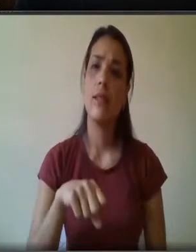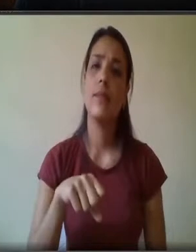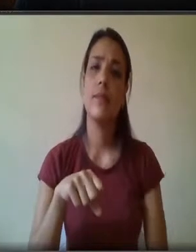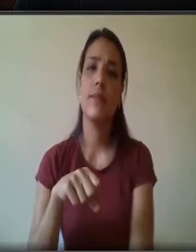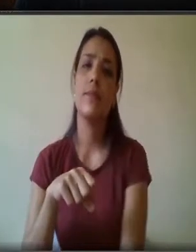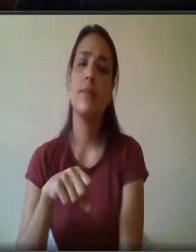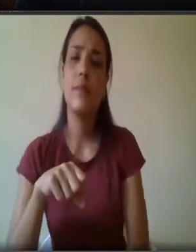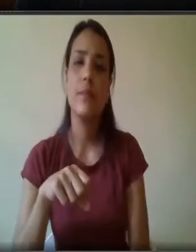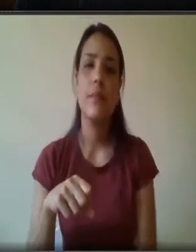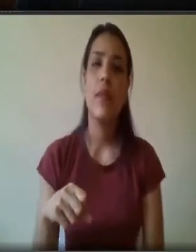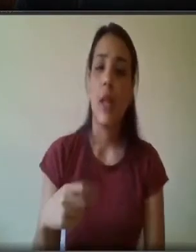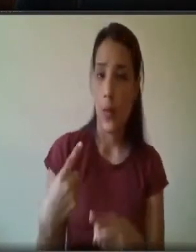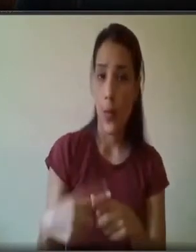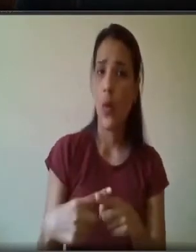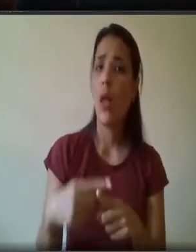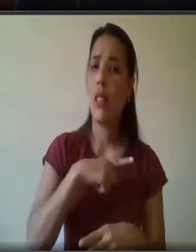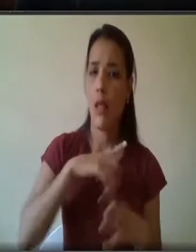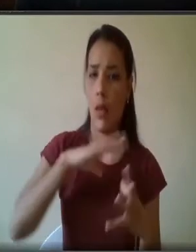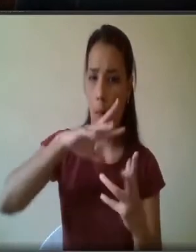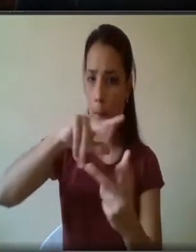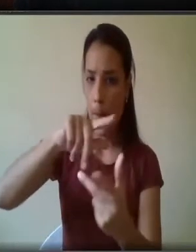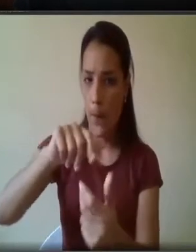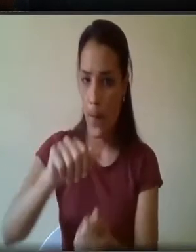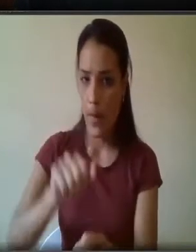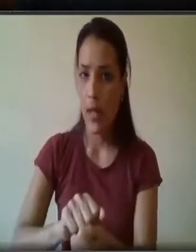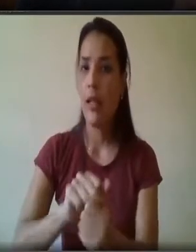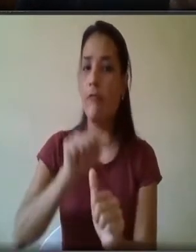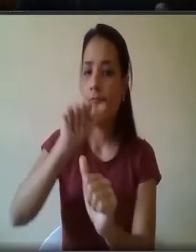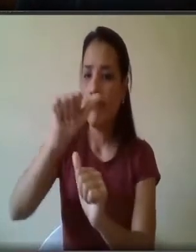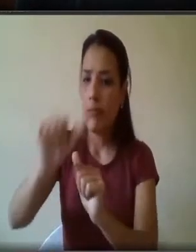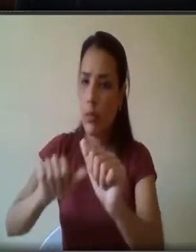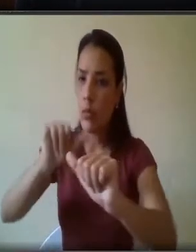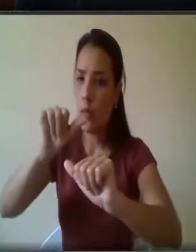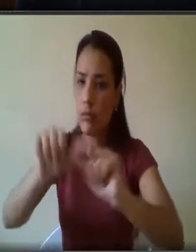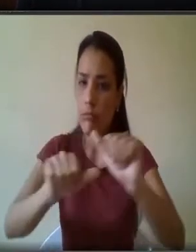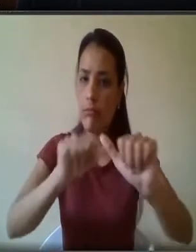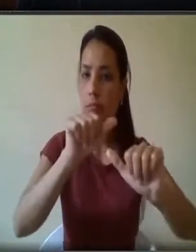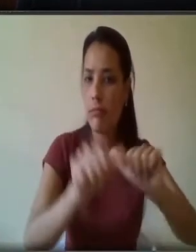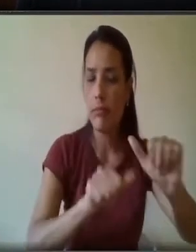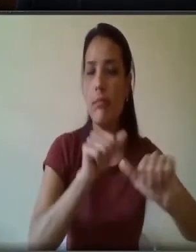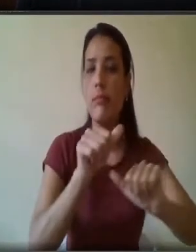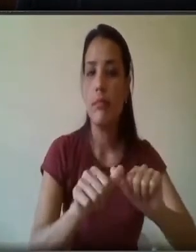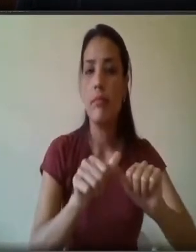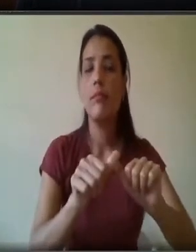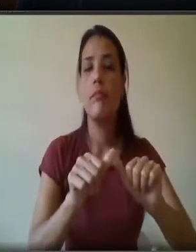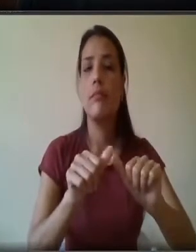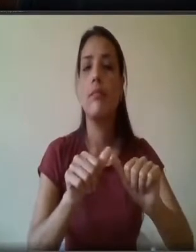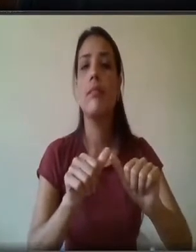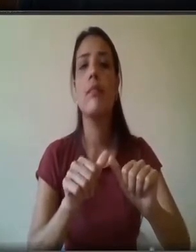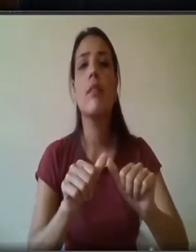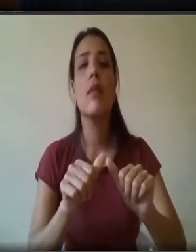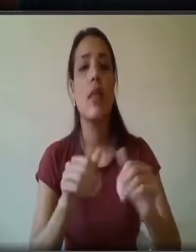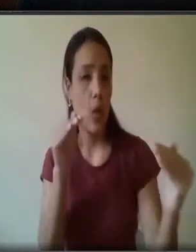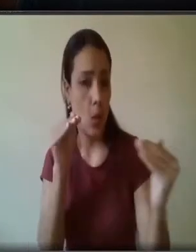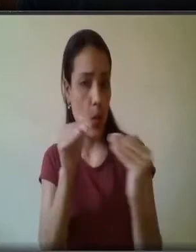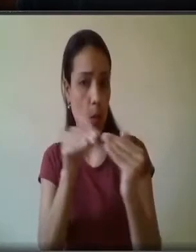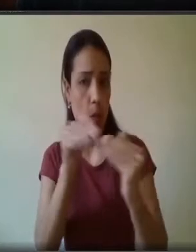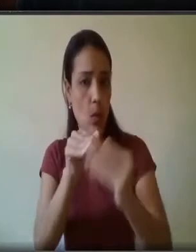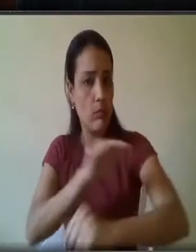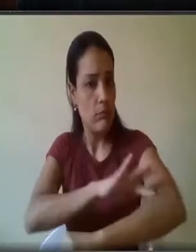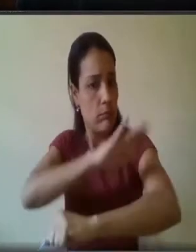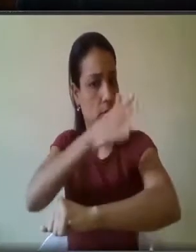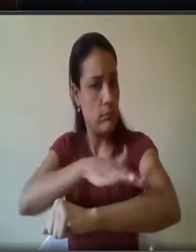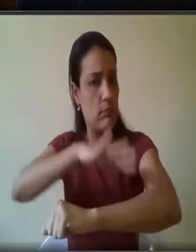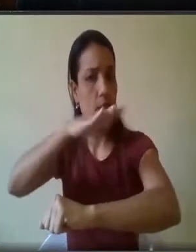quê? Um planeta em transformação no que diz respeito ao relevo, como vocês podem aqui